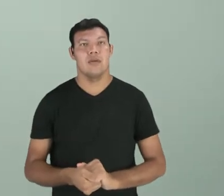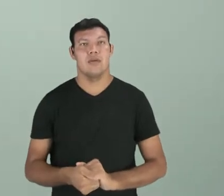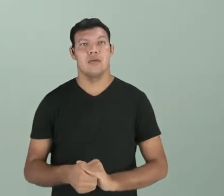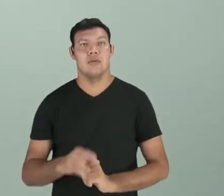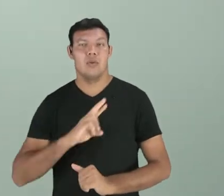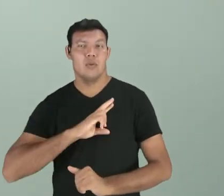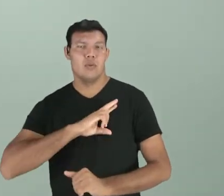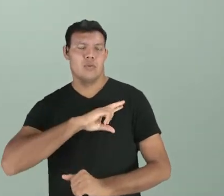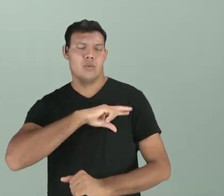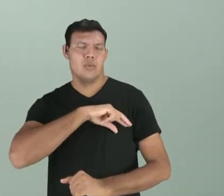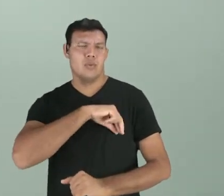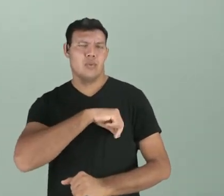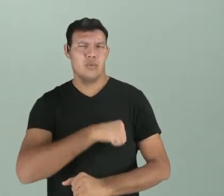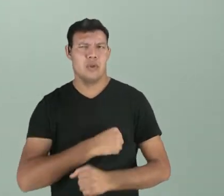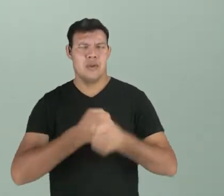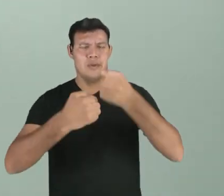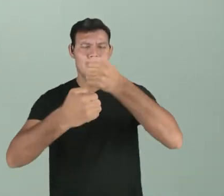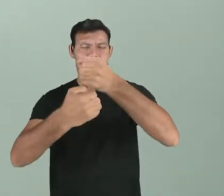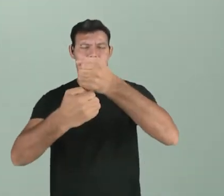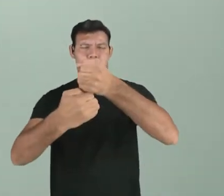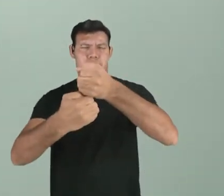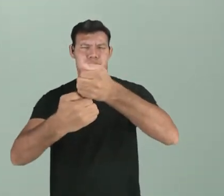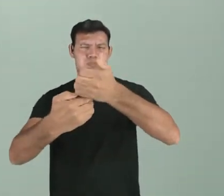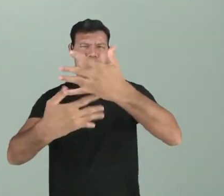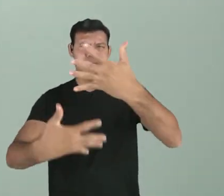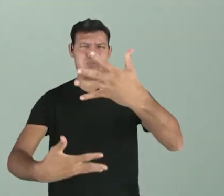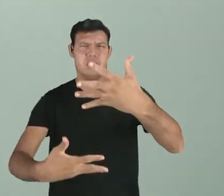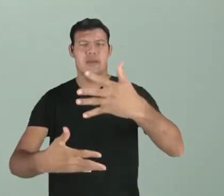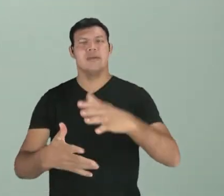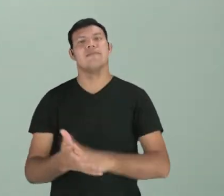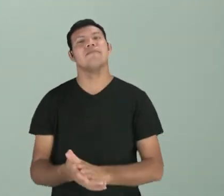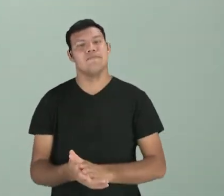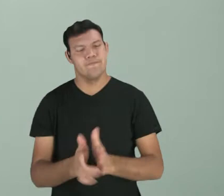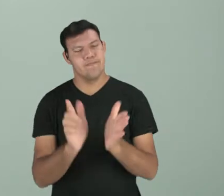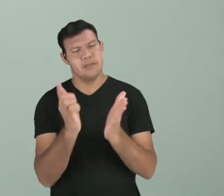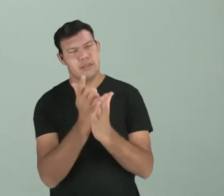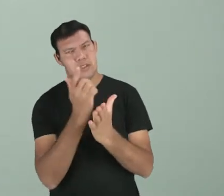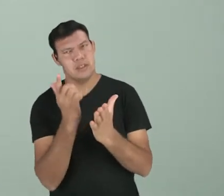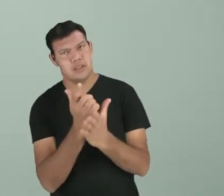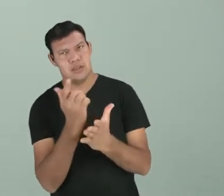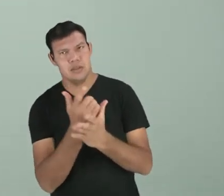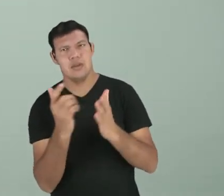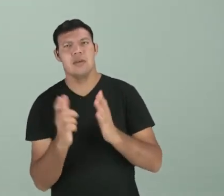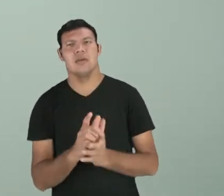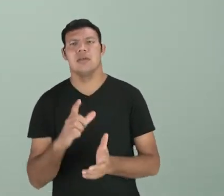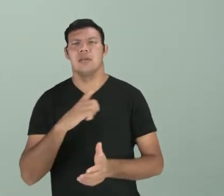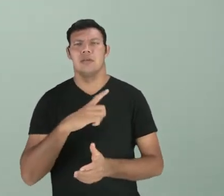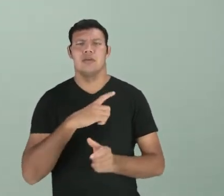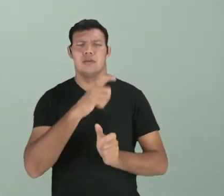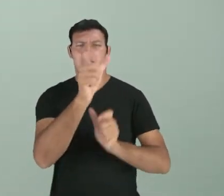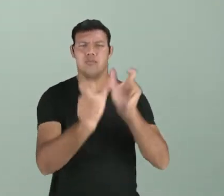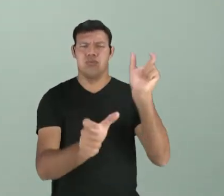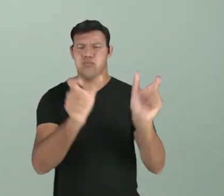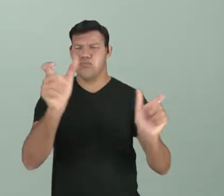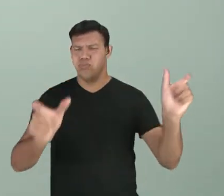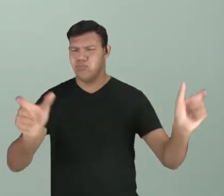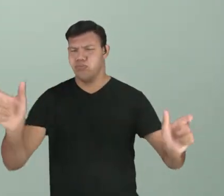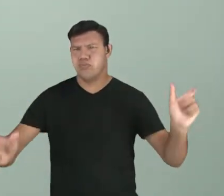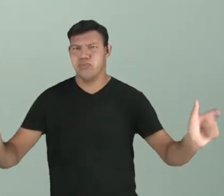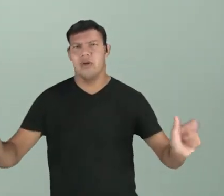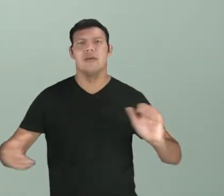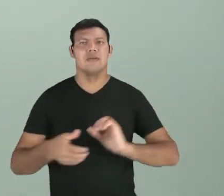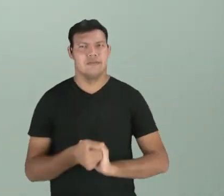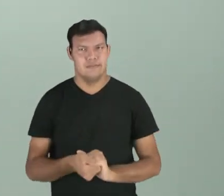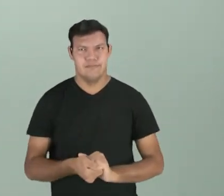texto que ele é bem extenso na geralmente ele tá ali no livro ele tem muitas personagens Não esse não